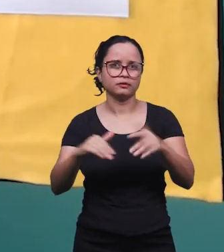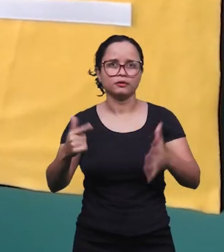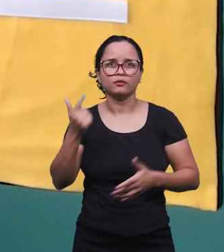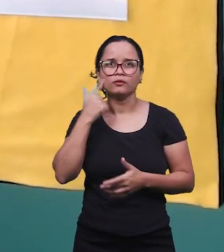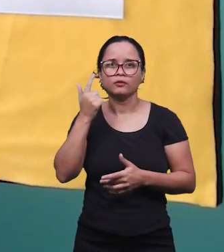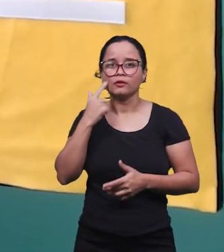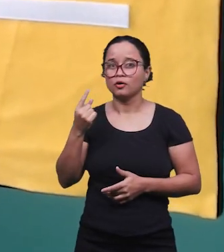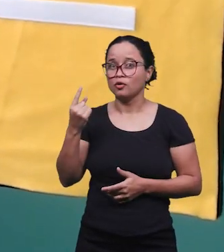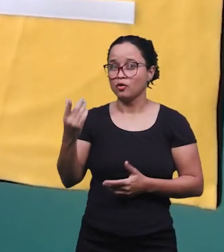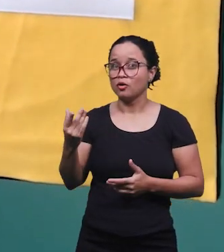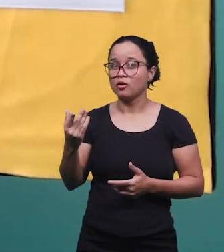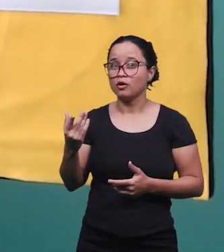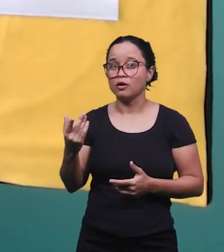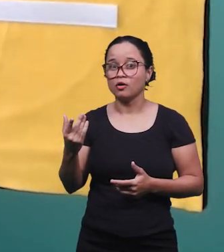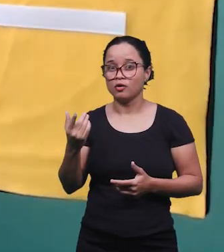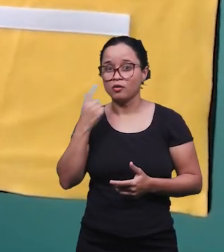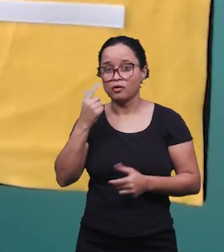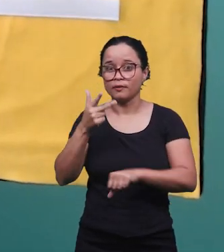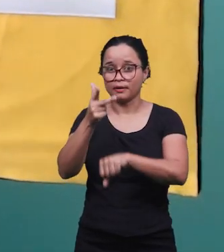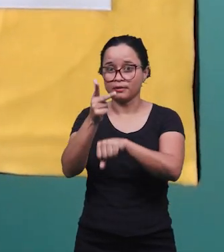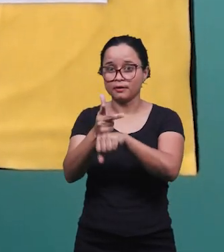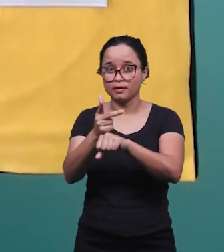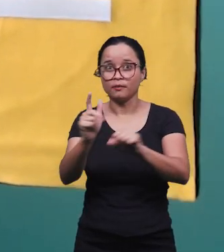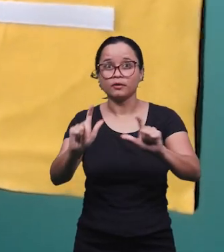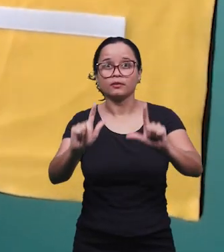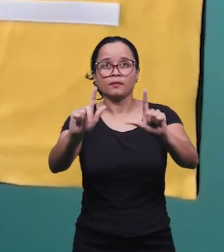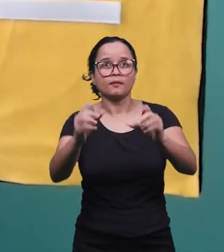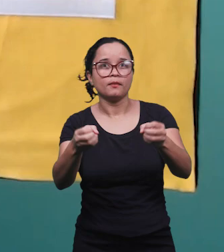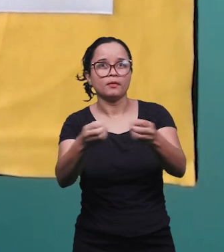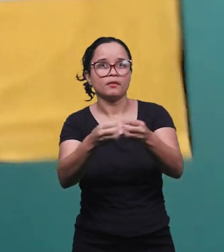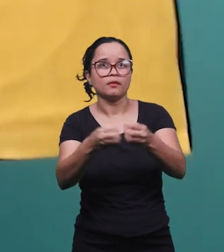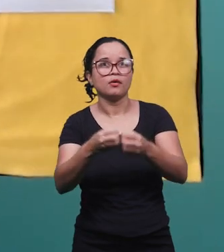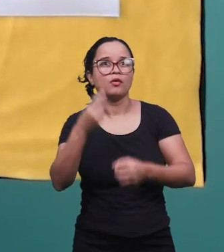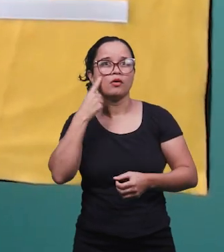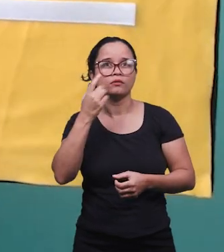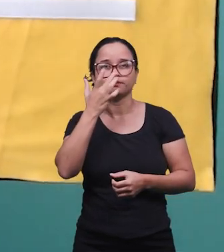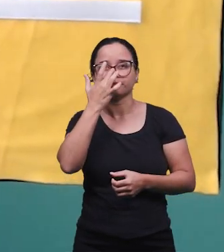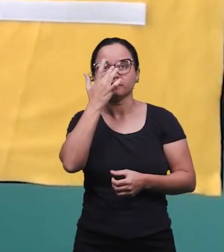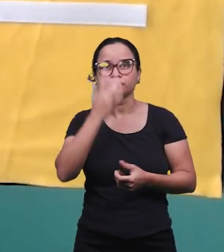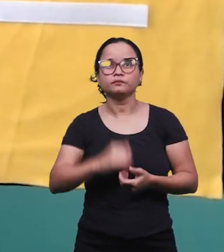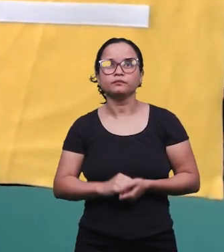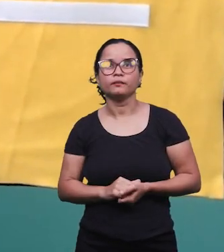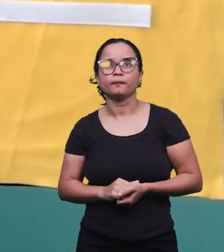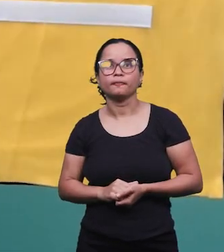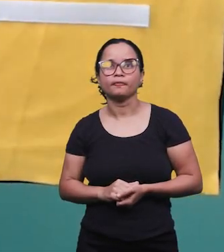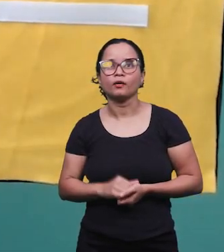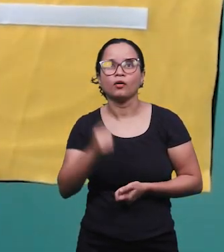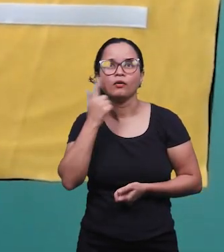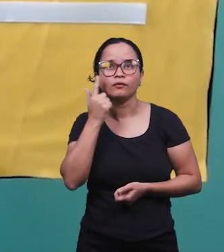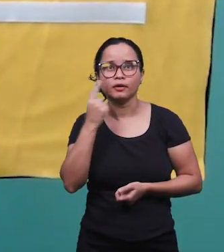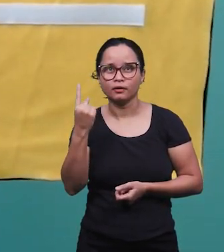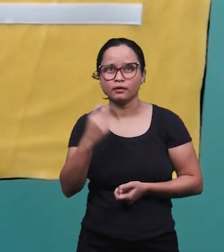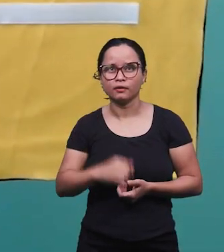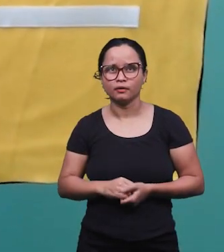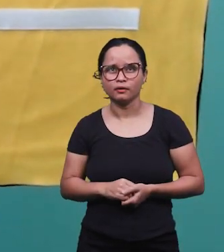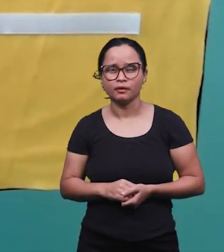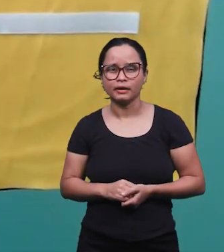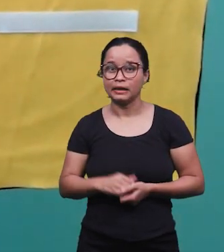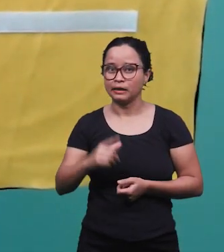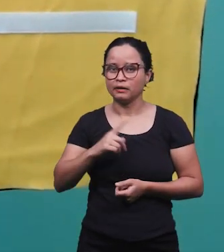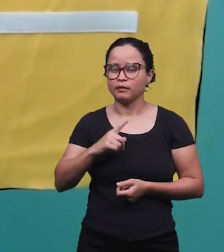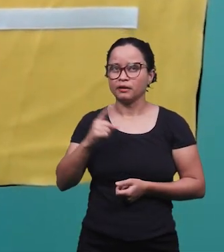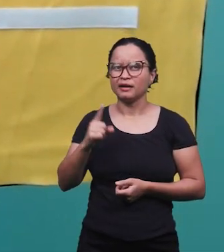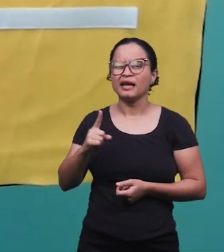aqui, eu vou colocar mais próximo da câmera, tá? É um pictograma com aqui,